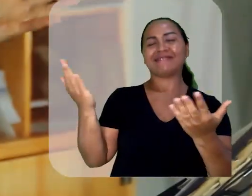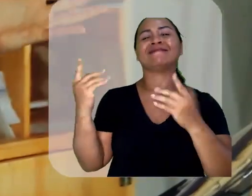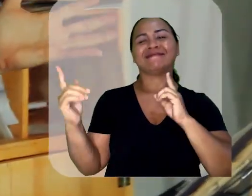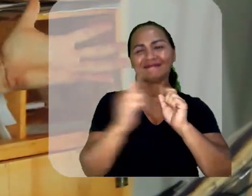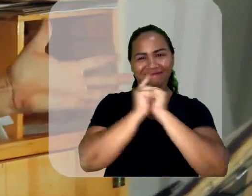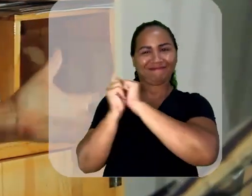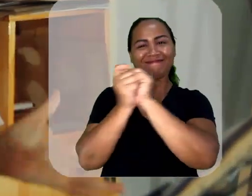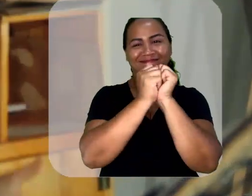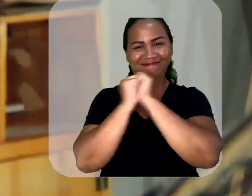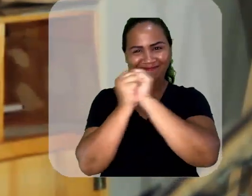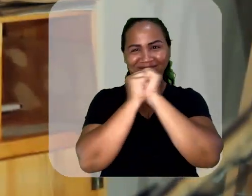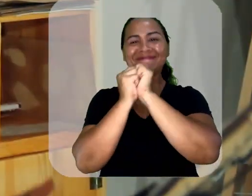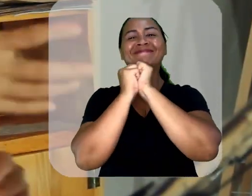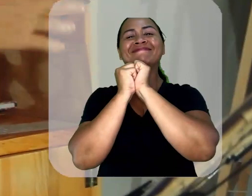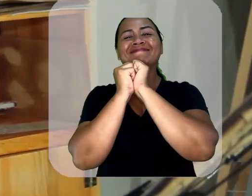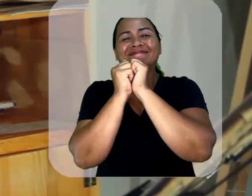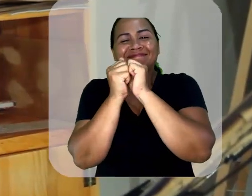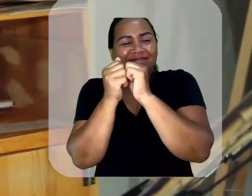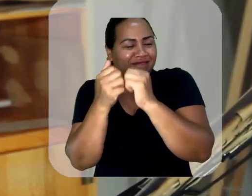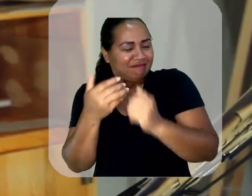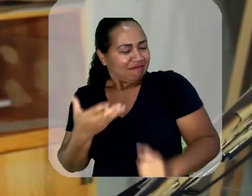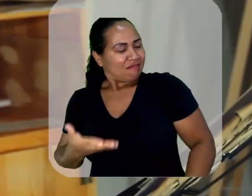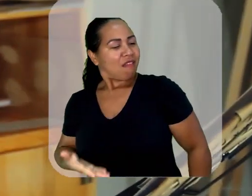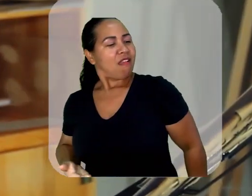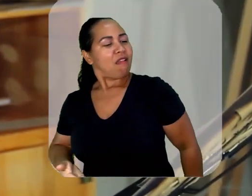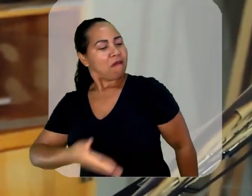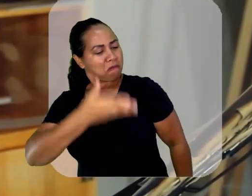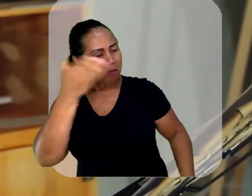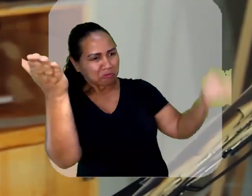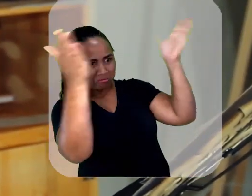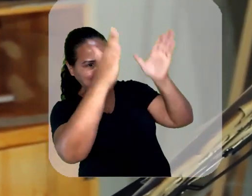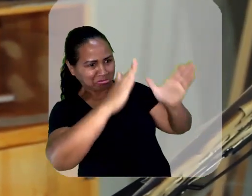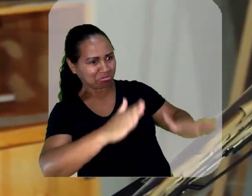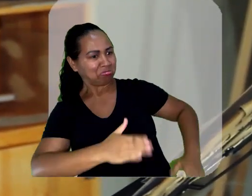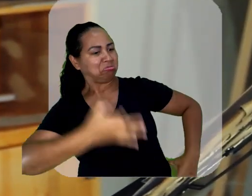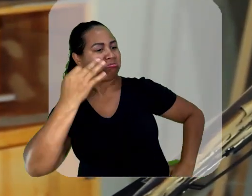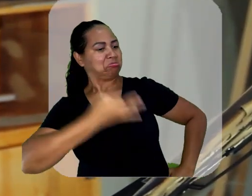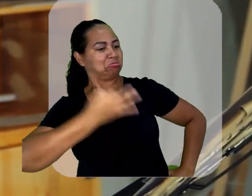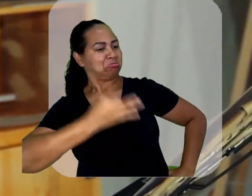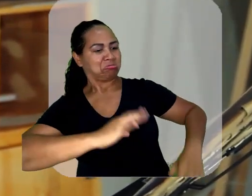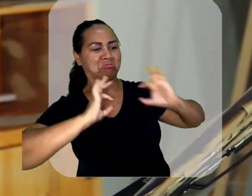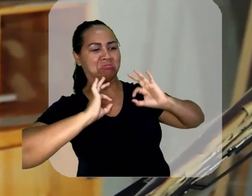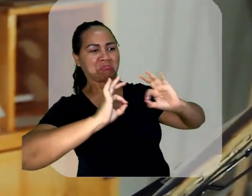se atracar. Tua parecença é bem dizer,